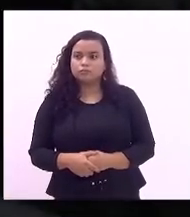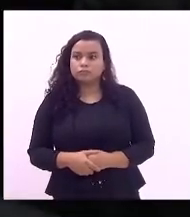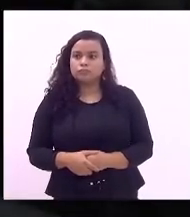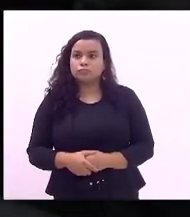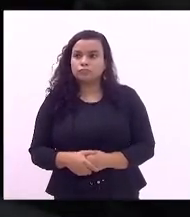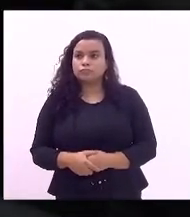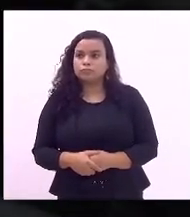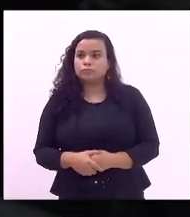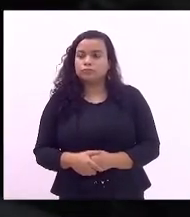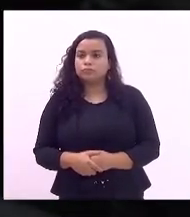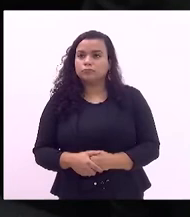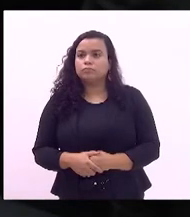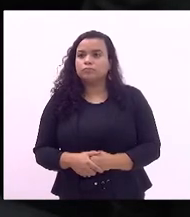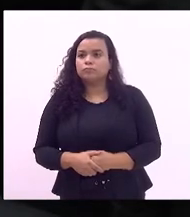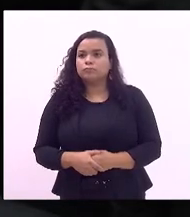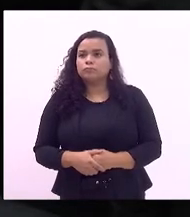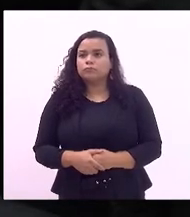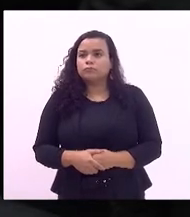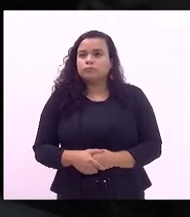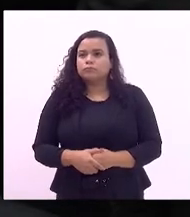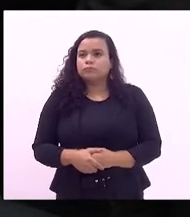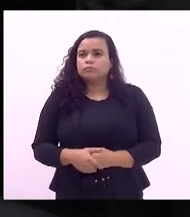E aí